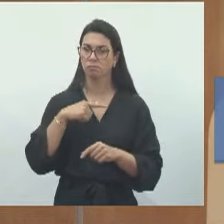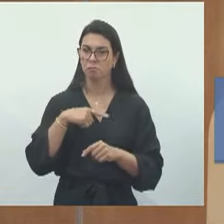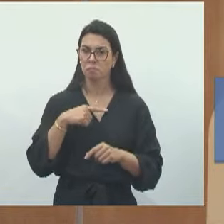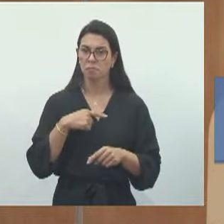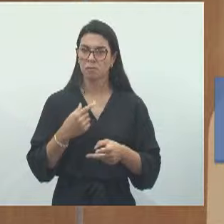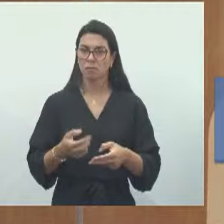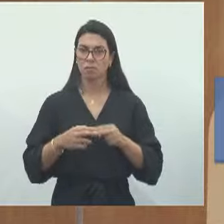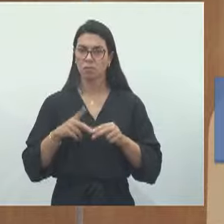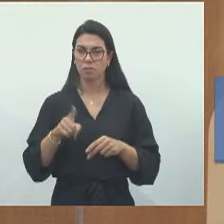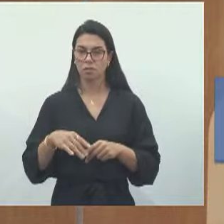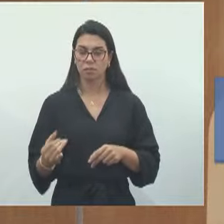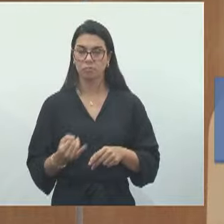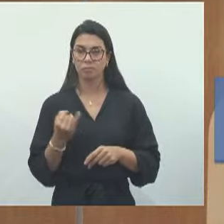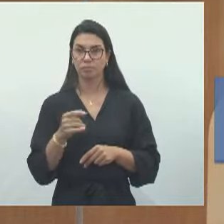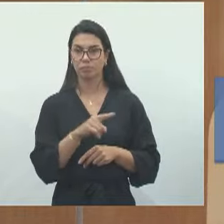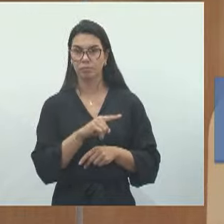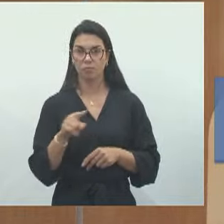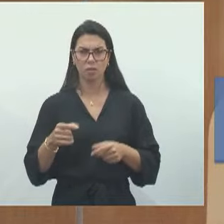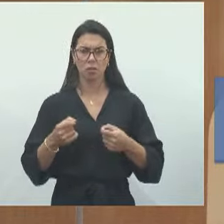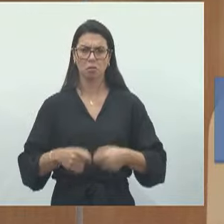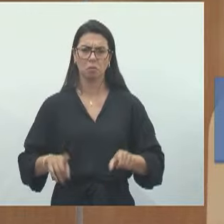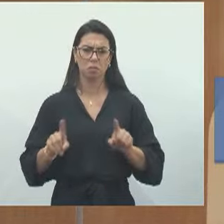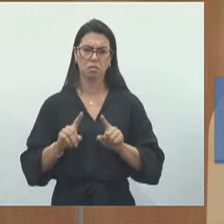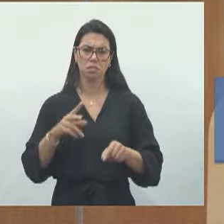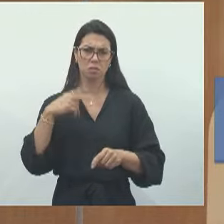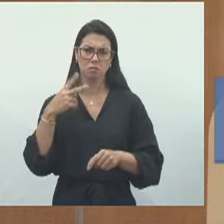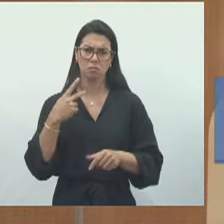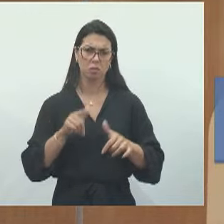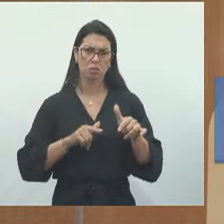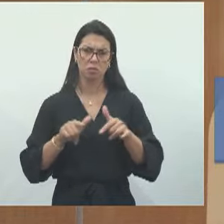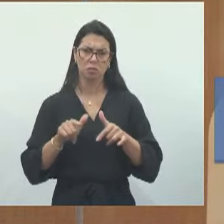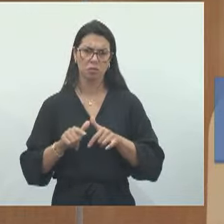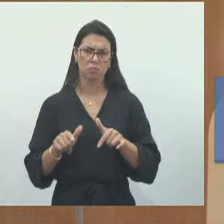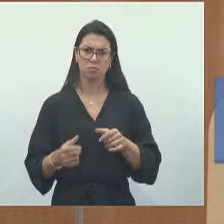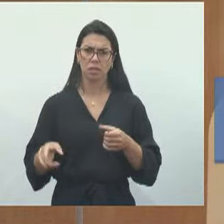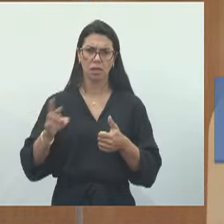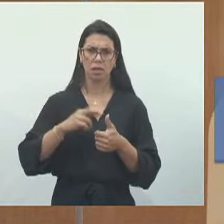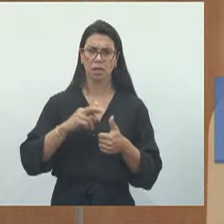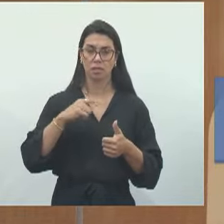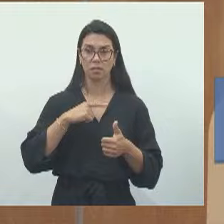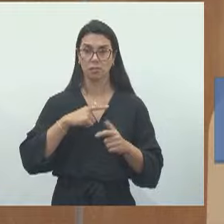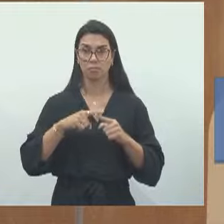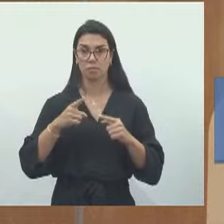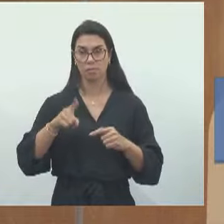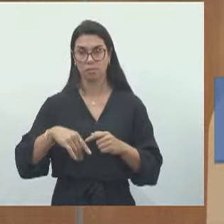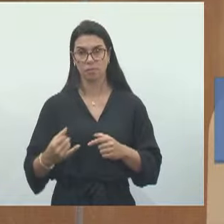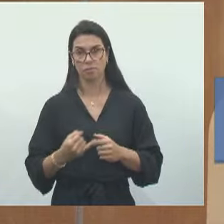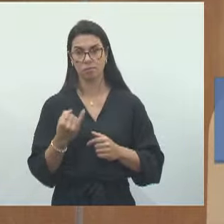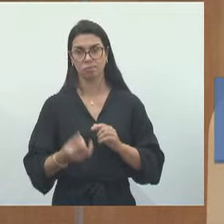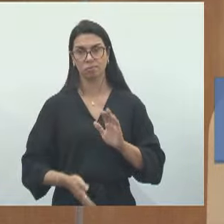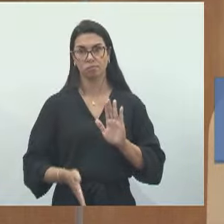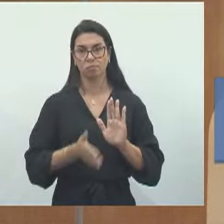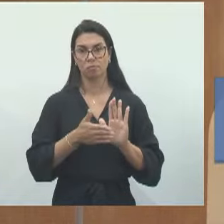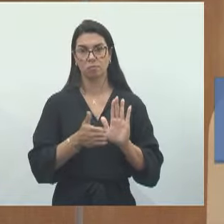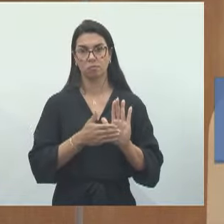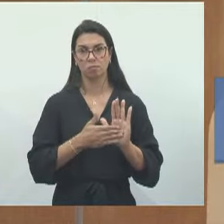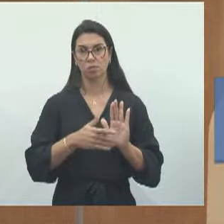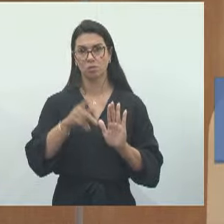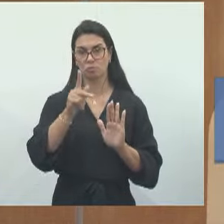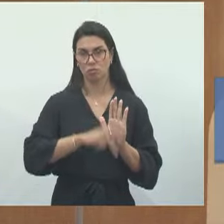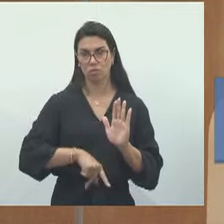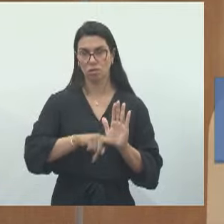é importante que você, né, você não precisa ser vereador, mas é importante você trazer as propostas, trazer as sugestões, os projetos que